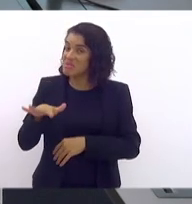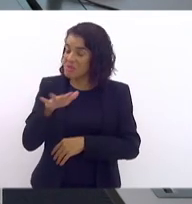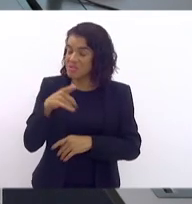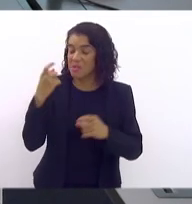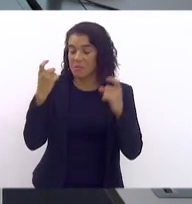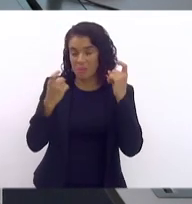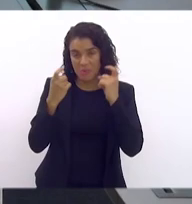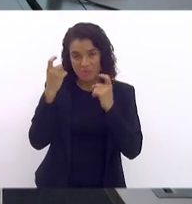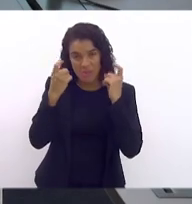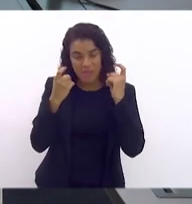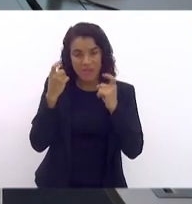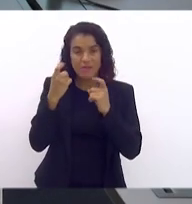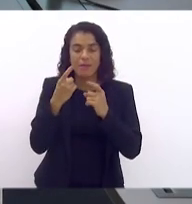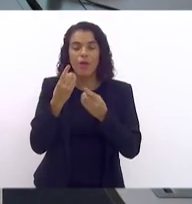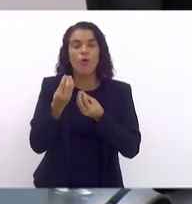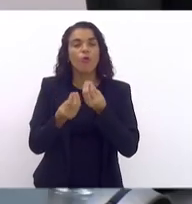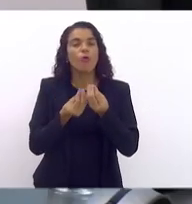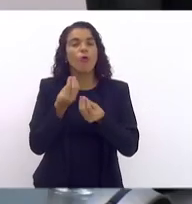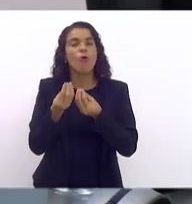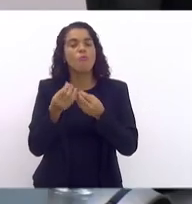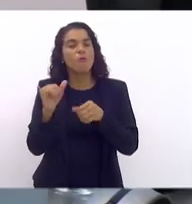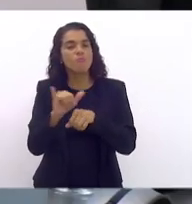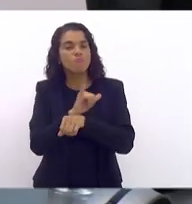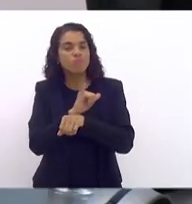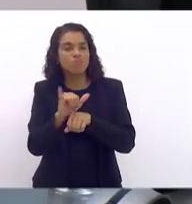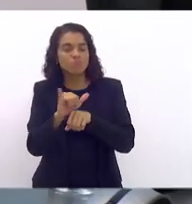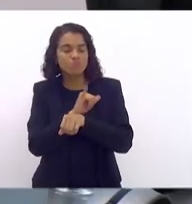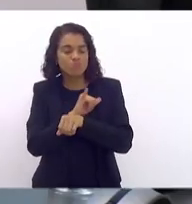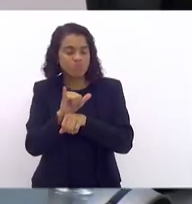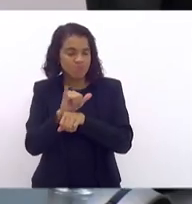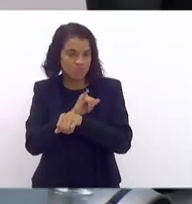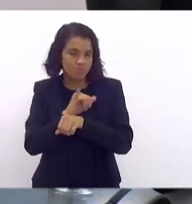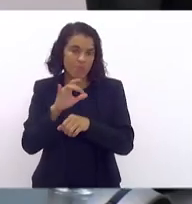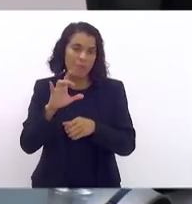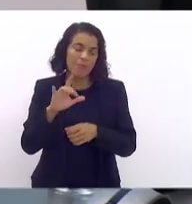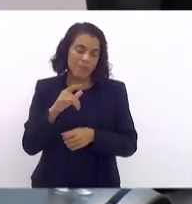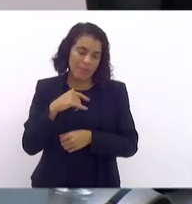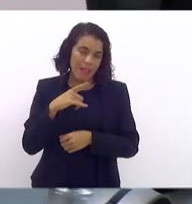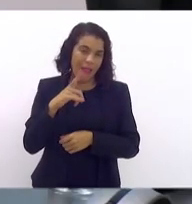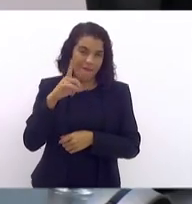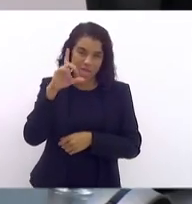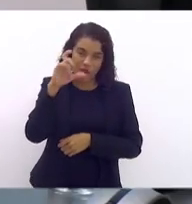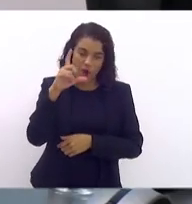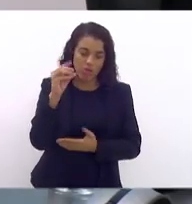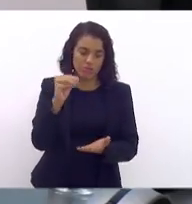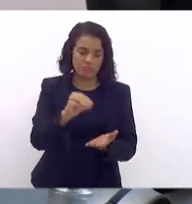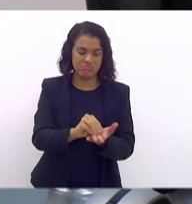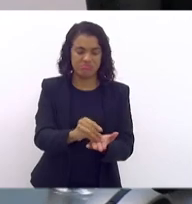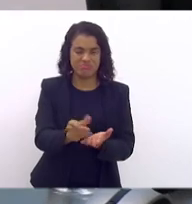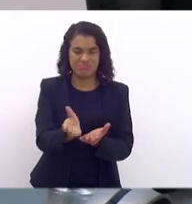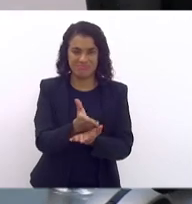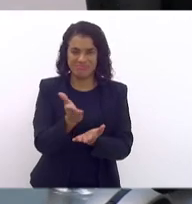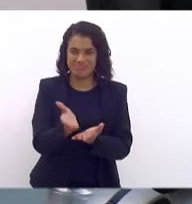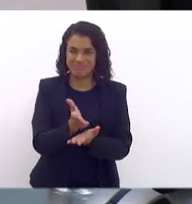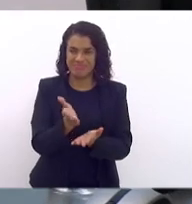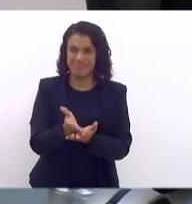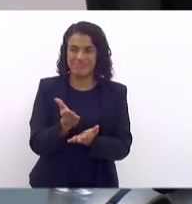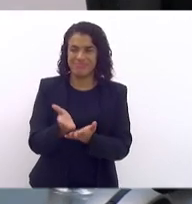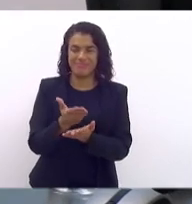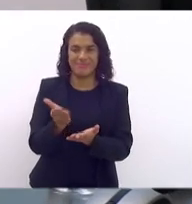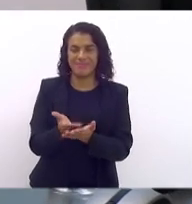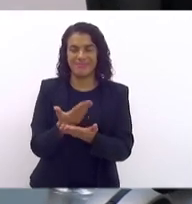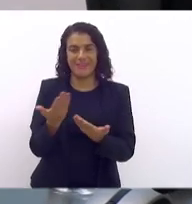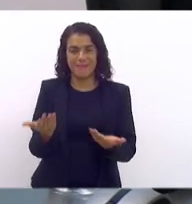preocupante a maneira que se chega uma imagem dentro das delegacias de polícia e que elas sirvam como